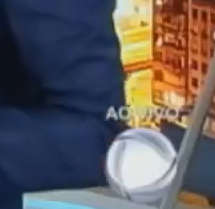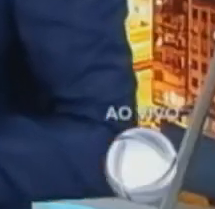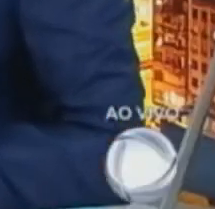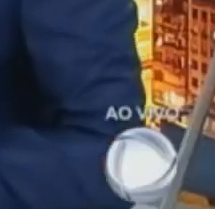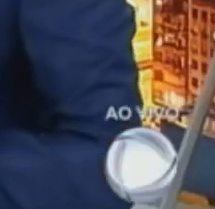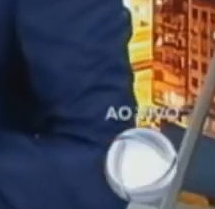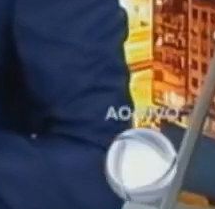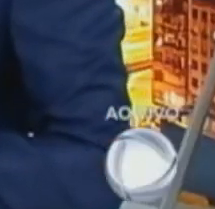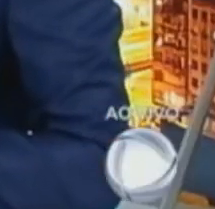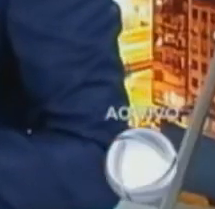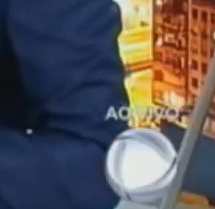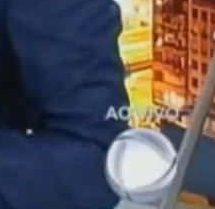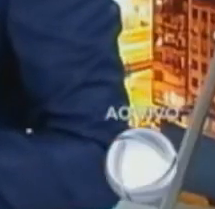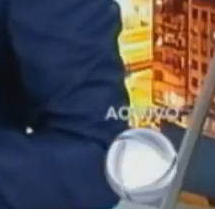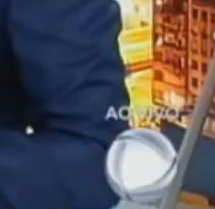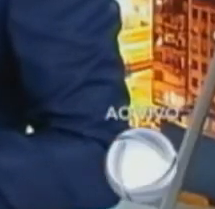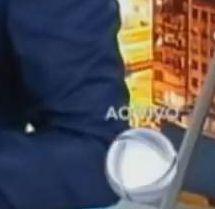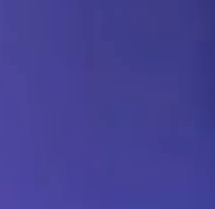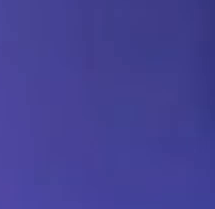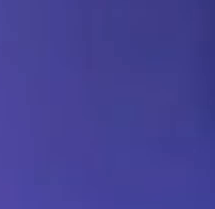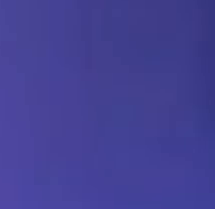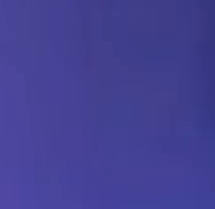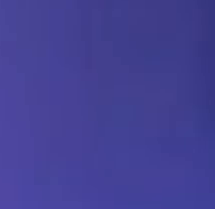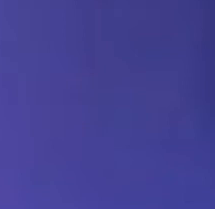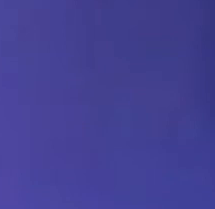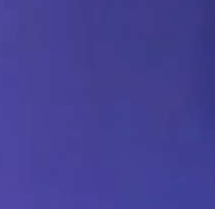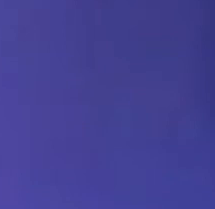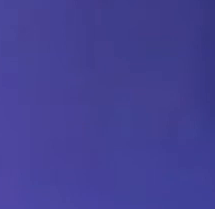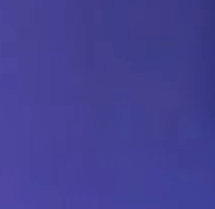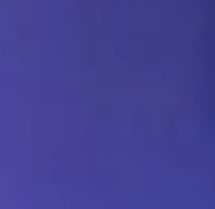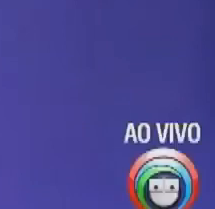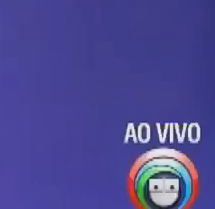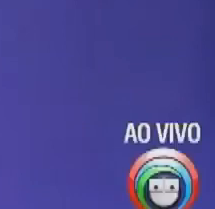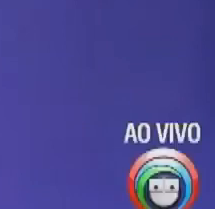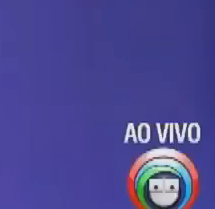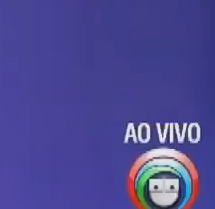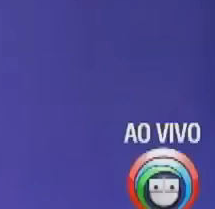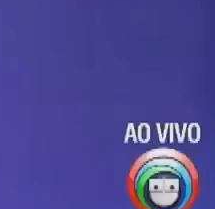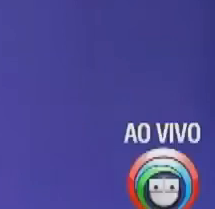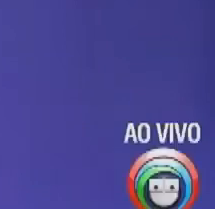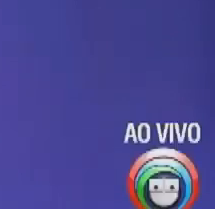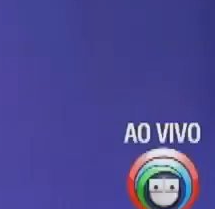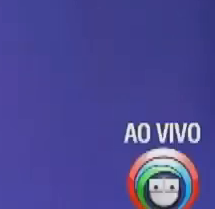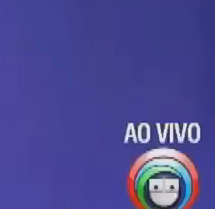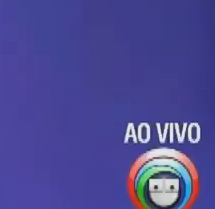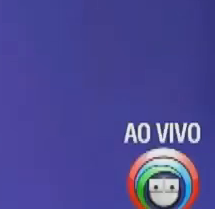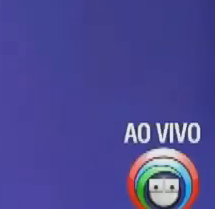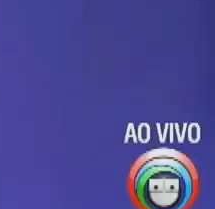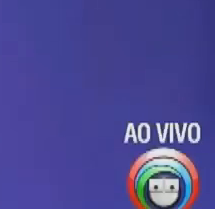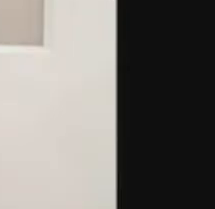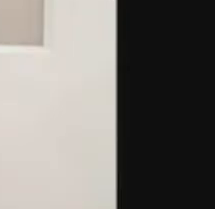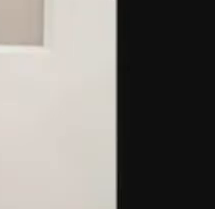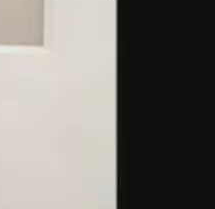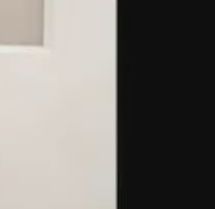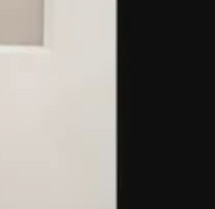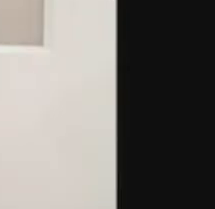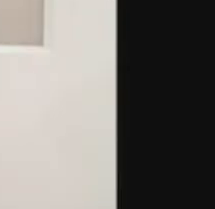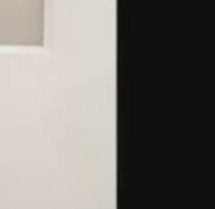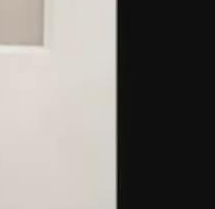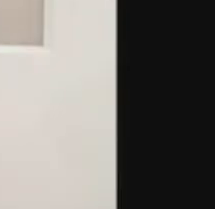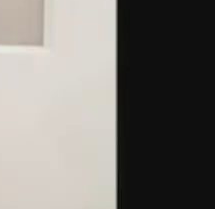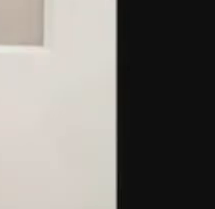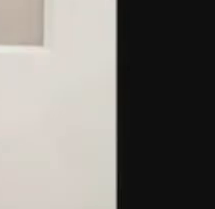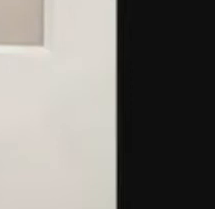professor é preso em flagrante por tráfico de drogas. O professor foi preso acusado de assédio e também tráfico de drogas. A Polícia